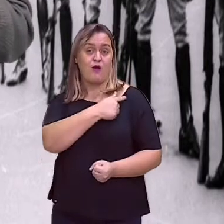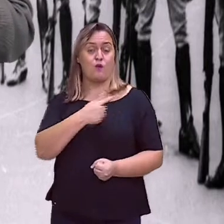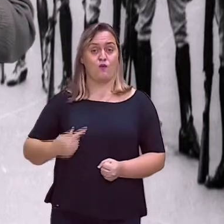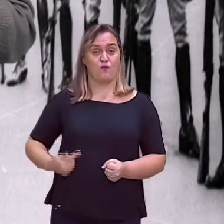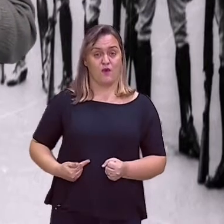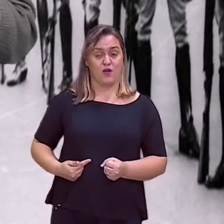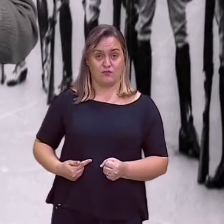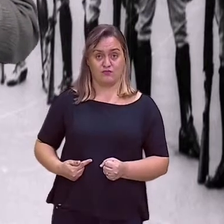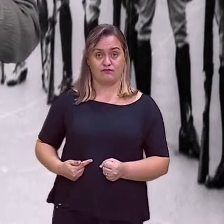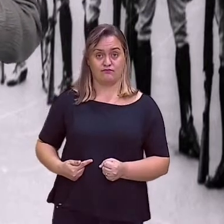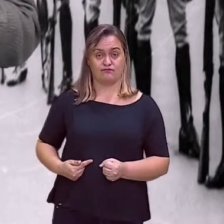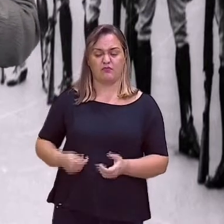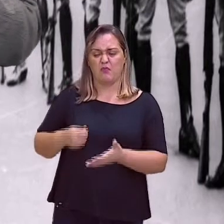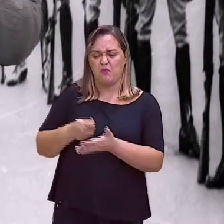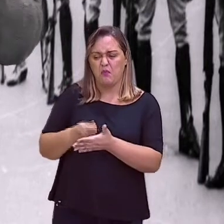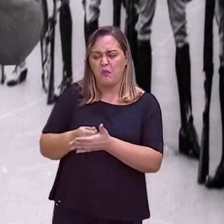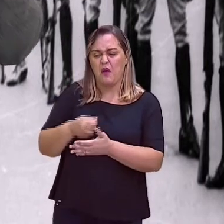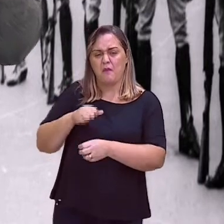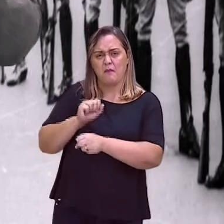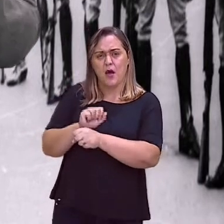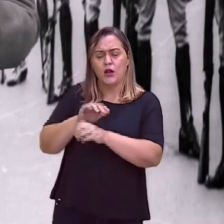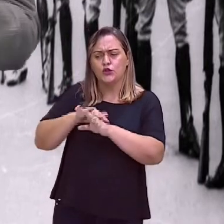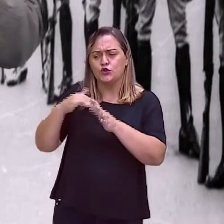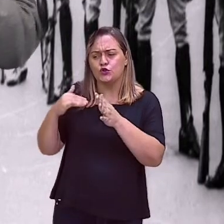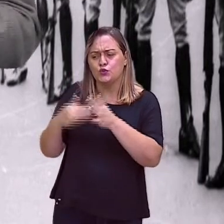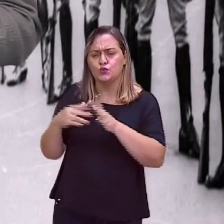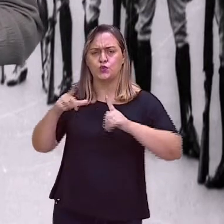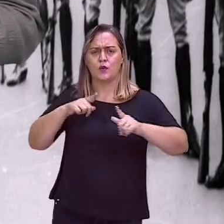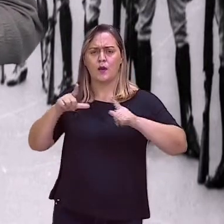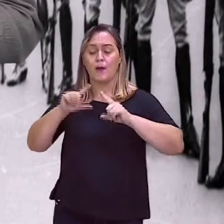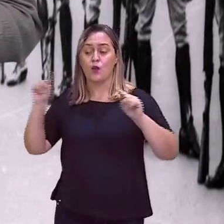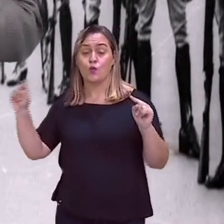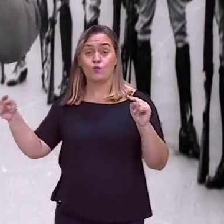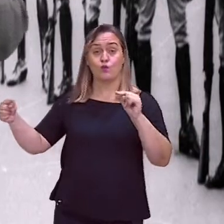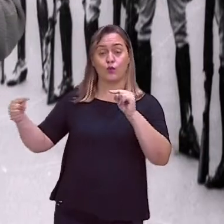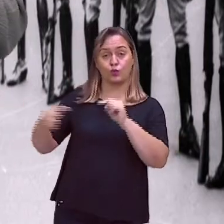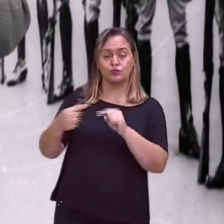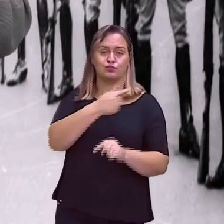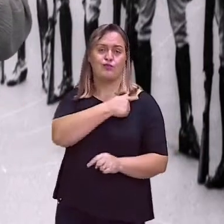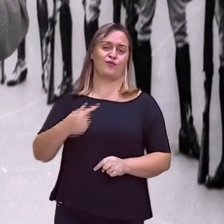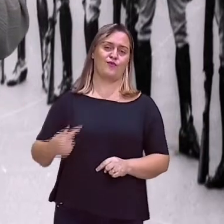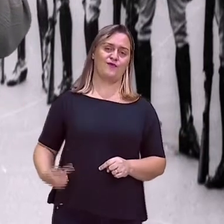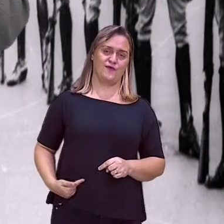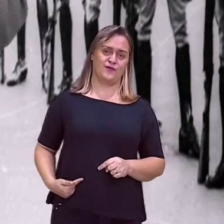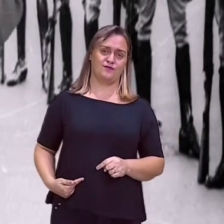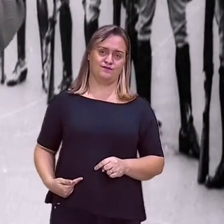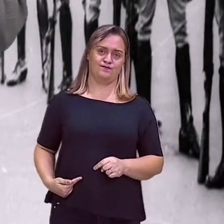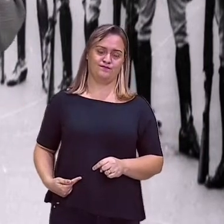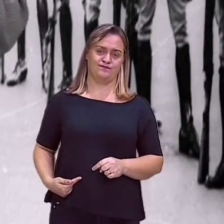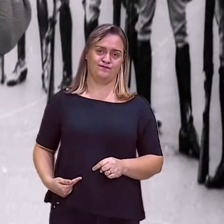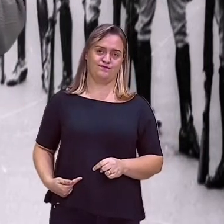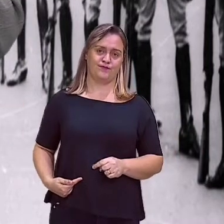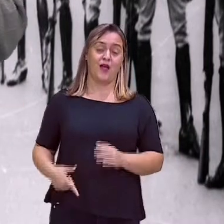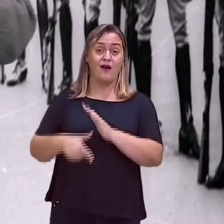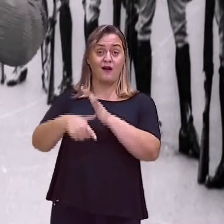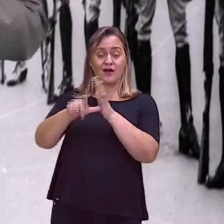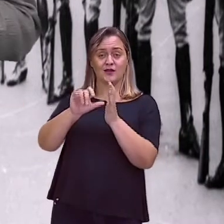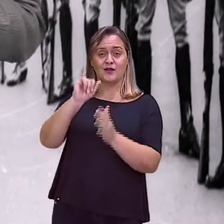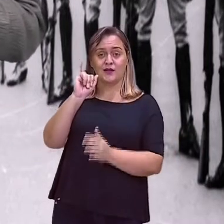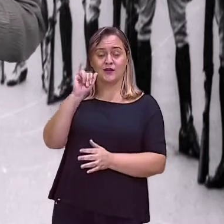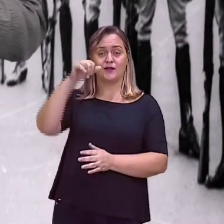atividades subversivas que atentavam contra a ordem social. Então, antes da intentona, Vargas já tinha feito